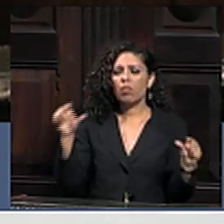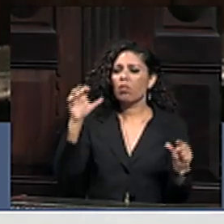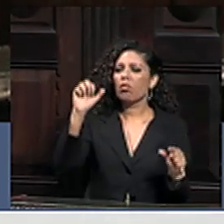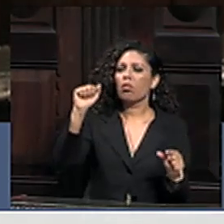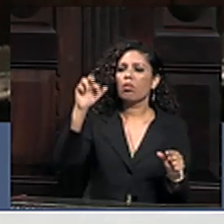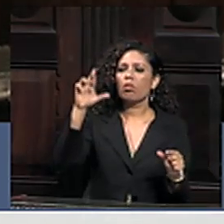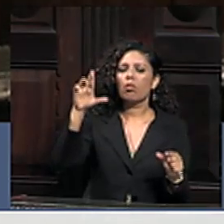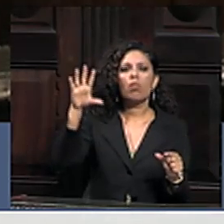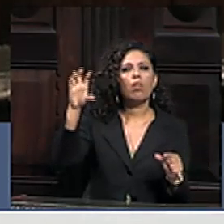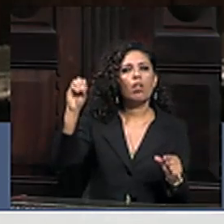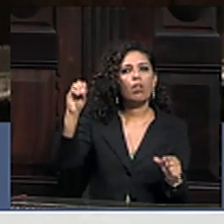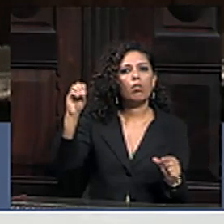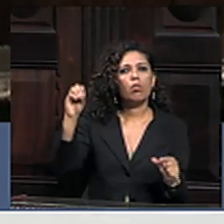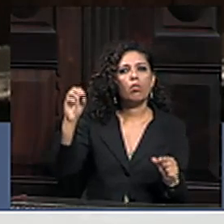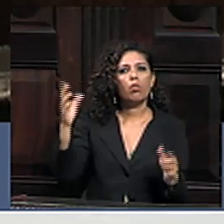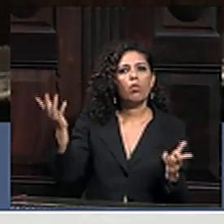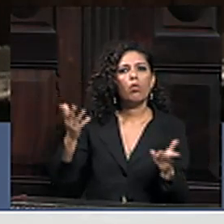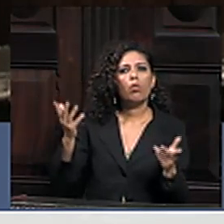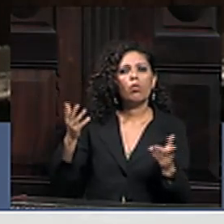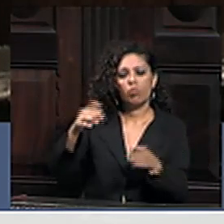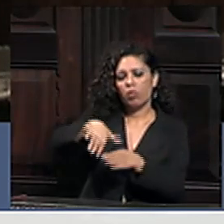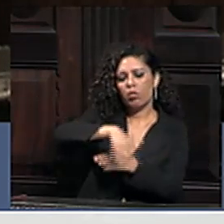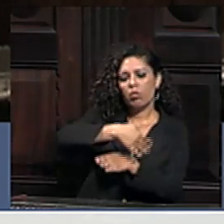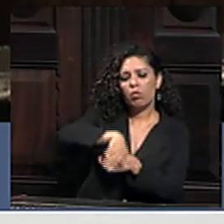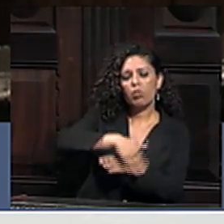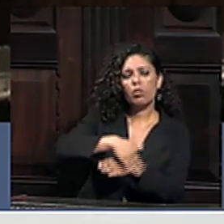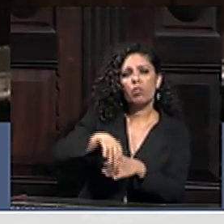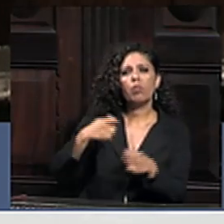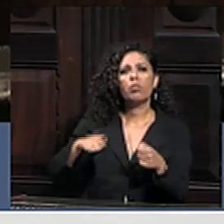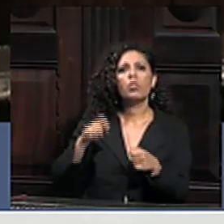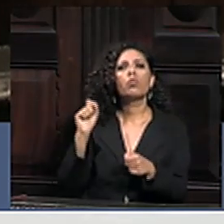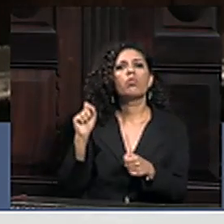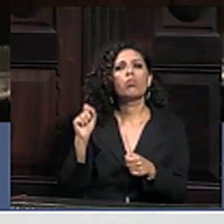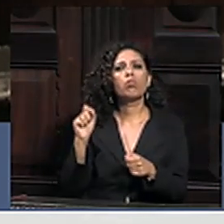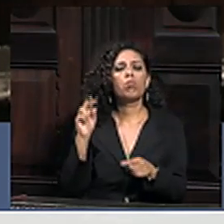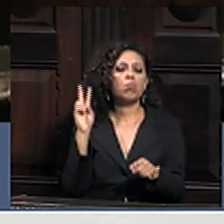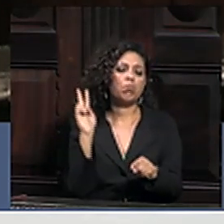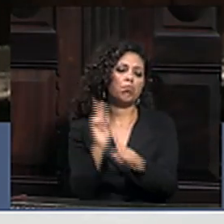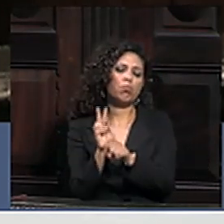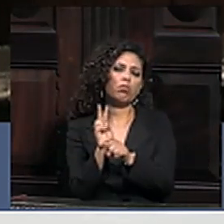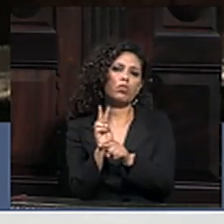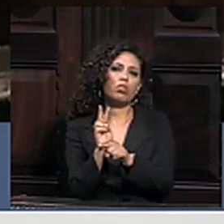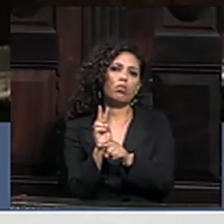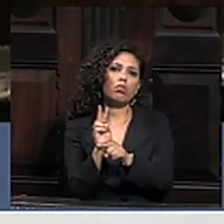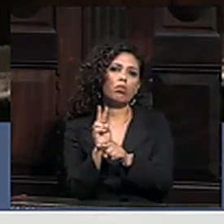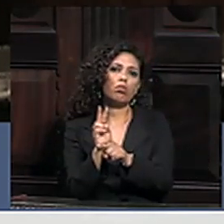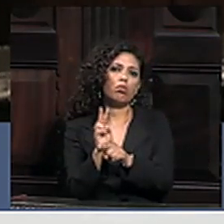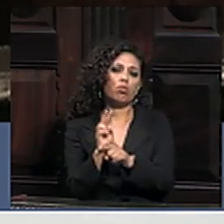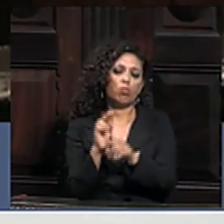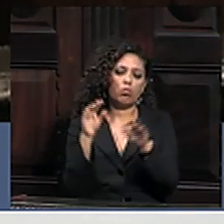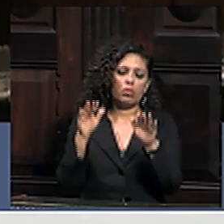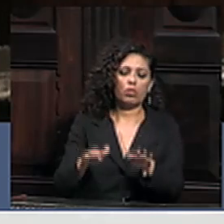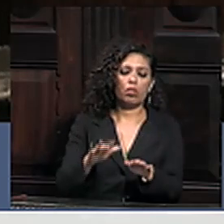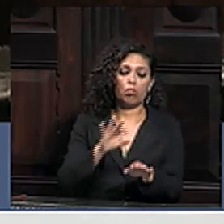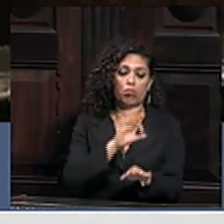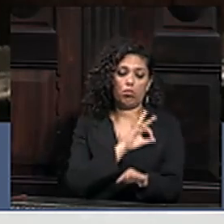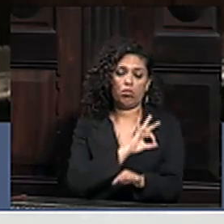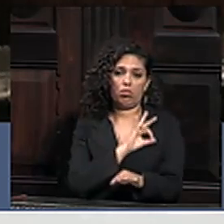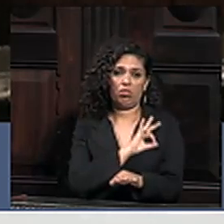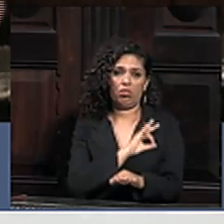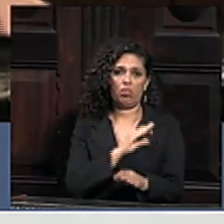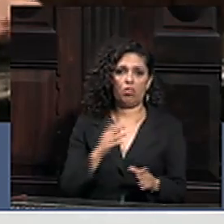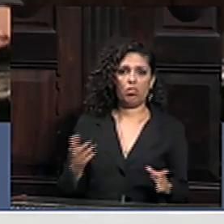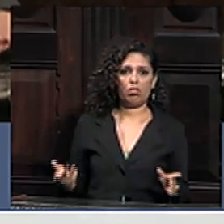aquela rodovia que é de boa qualidade, tomar conta para que não é um flagrante do desrespeito